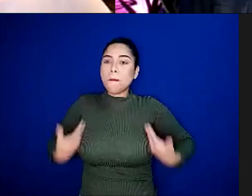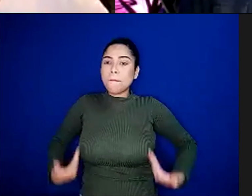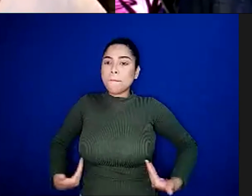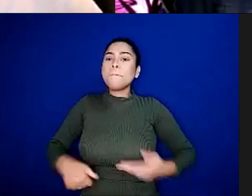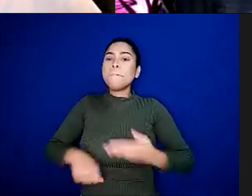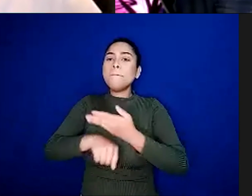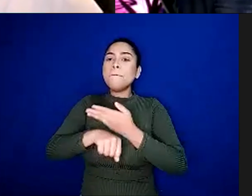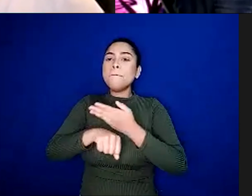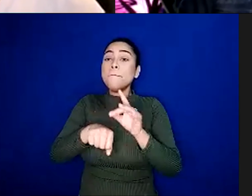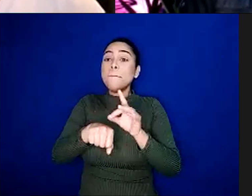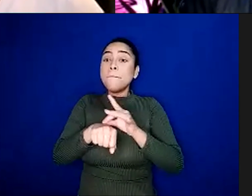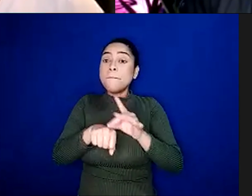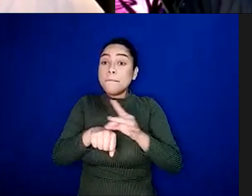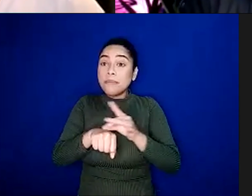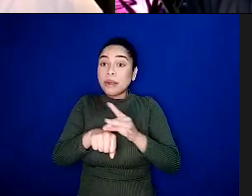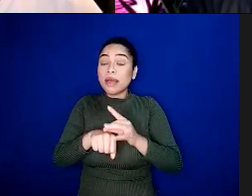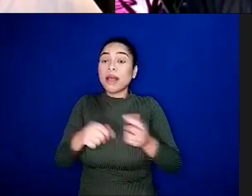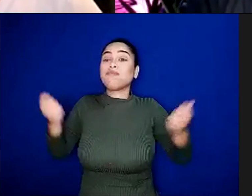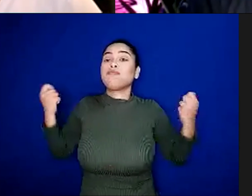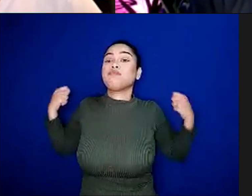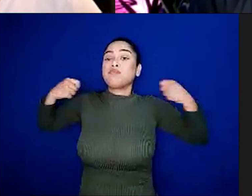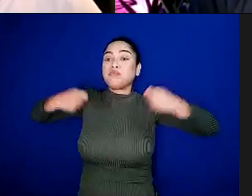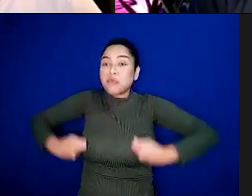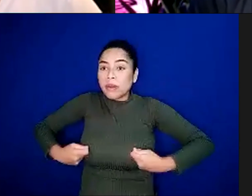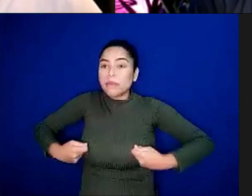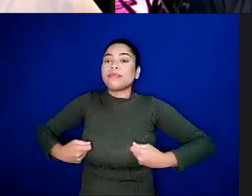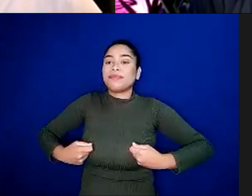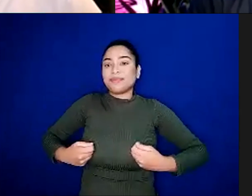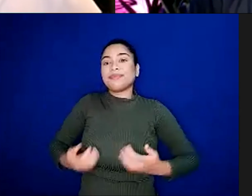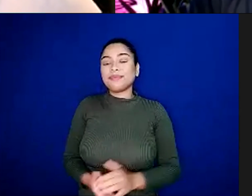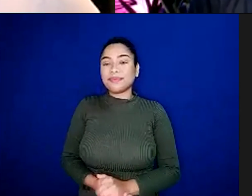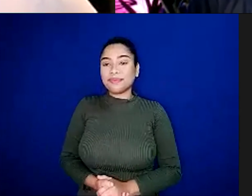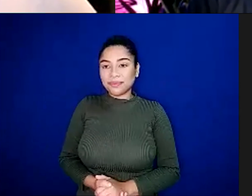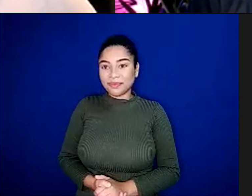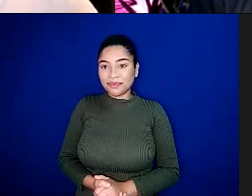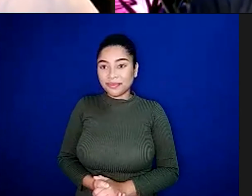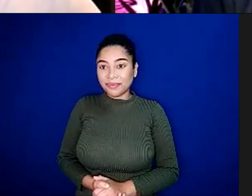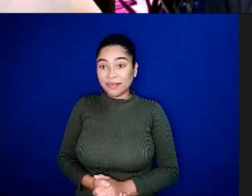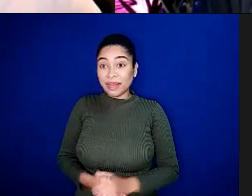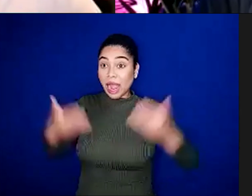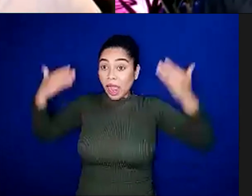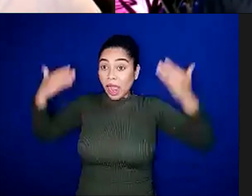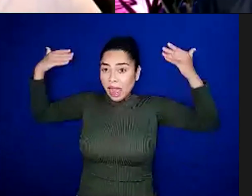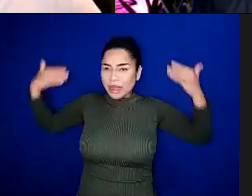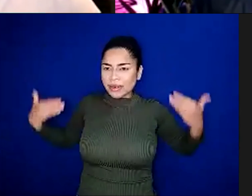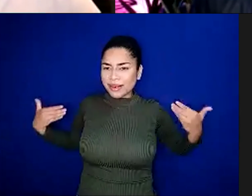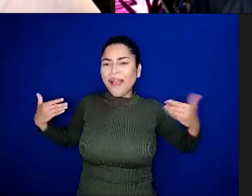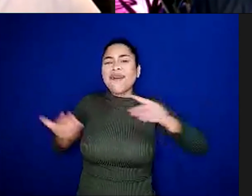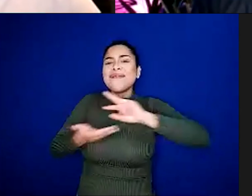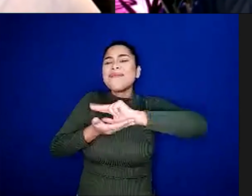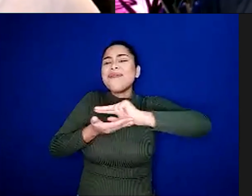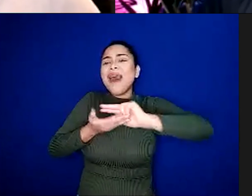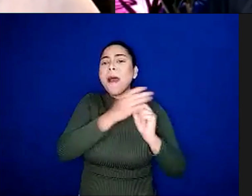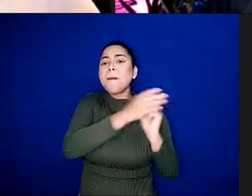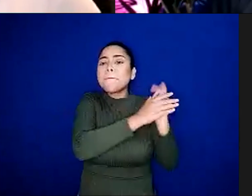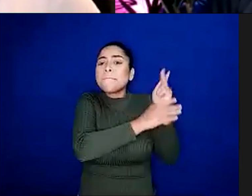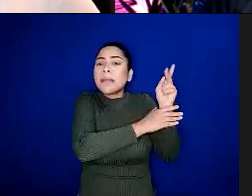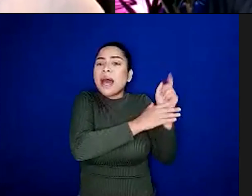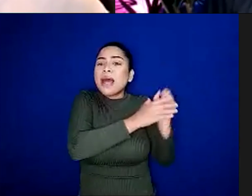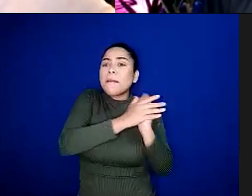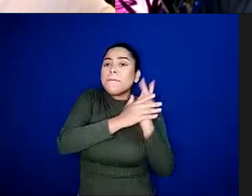preta com uma camisa preta por cima notar que hoje também atrás de mim diversas plantas uma parede branca